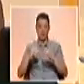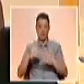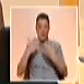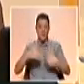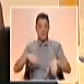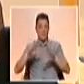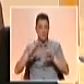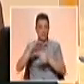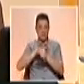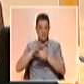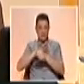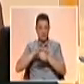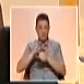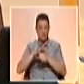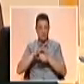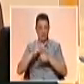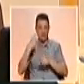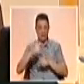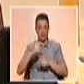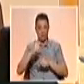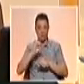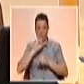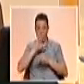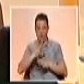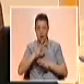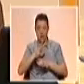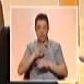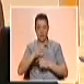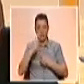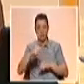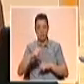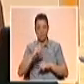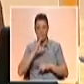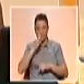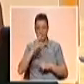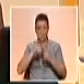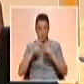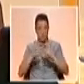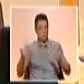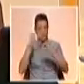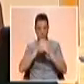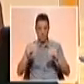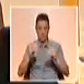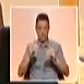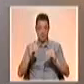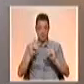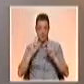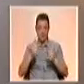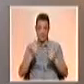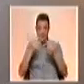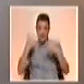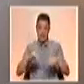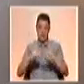E, portanto, em situações como essas, em que não há, de facto, outra fonte de água, são as soluções possíveis e, mesmo caras, acabam